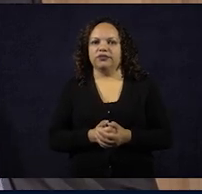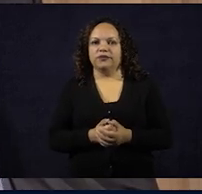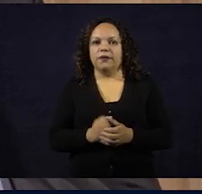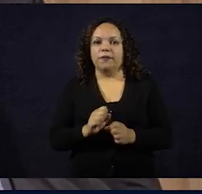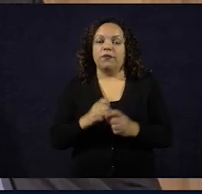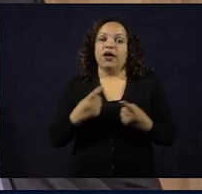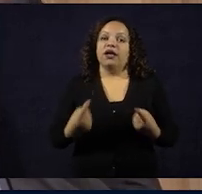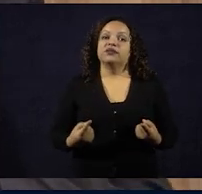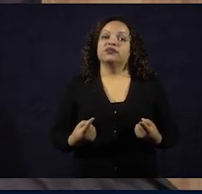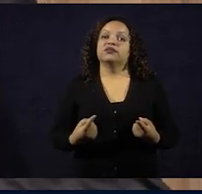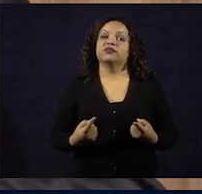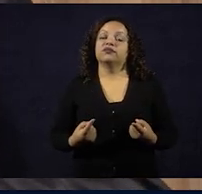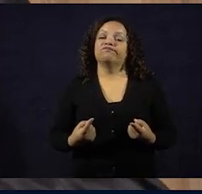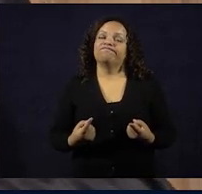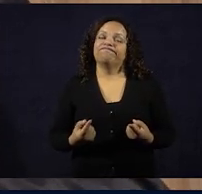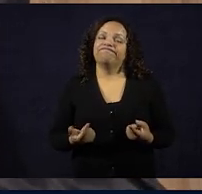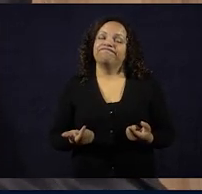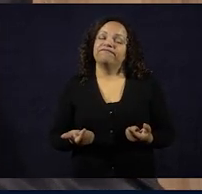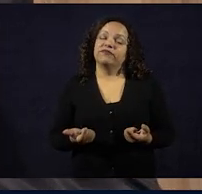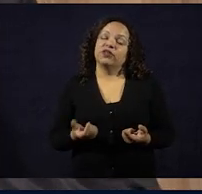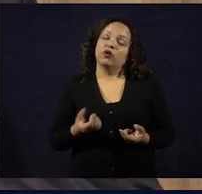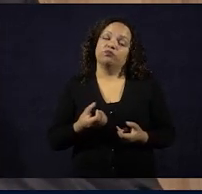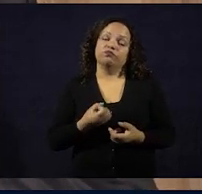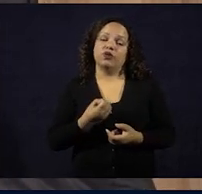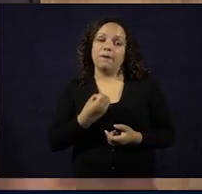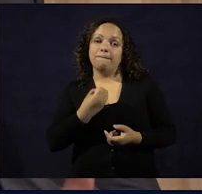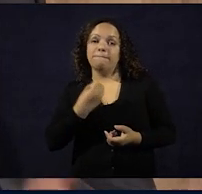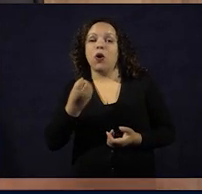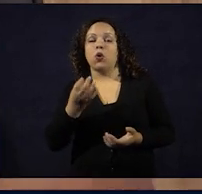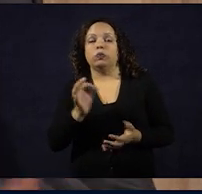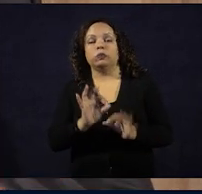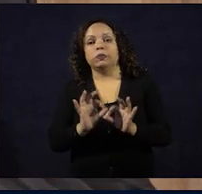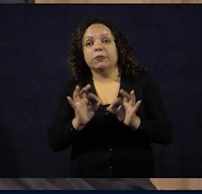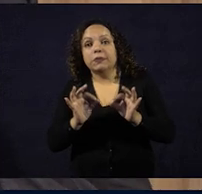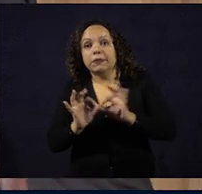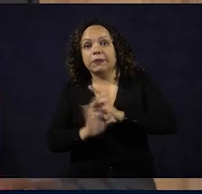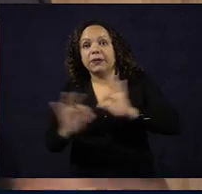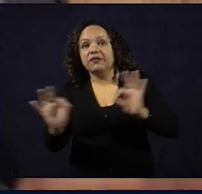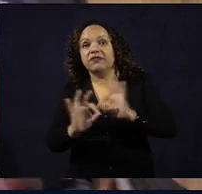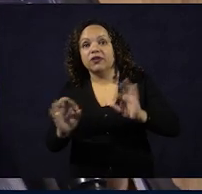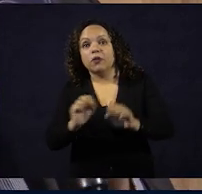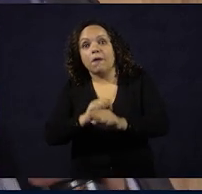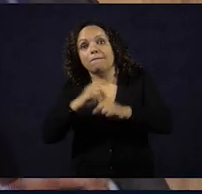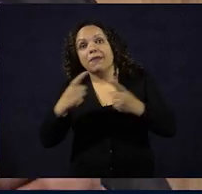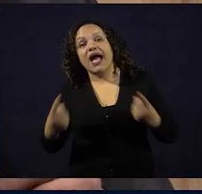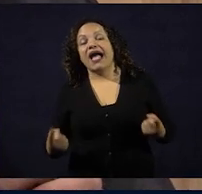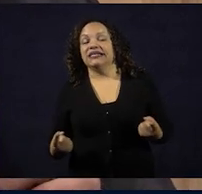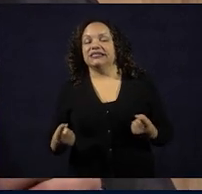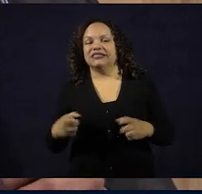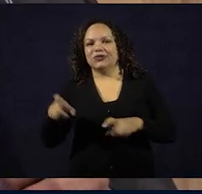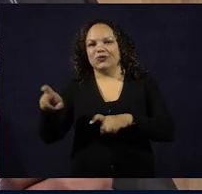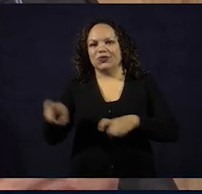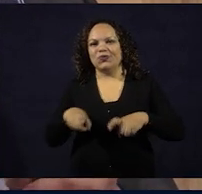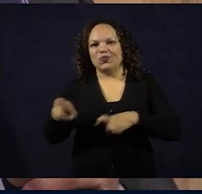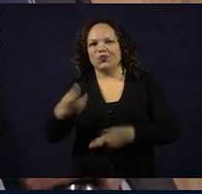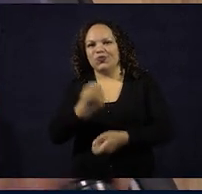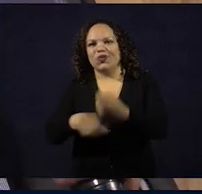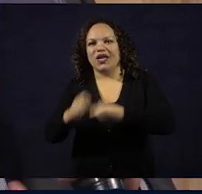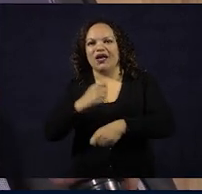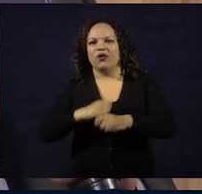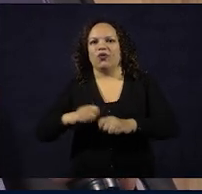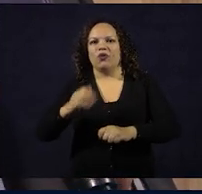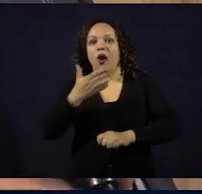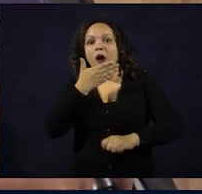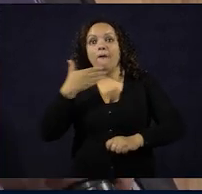a gente não é tão bom nessas áreas mas na área do agronegócio o Brasil é o melhor do mundo e realmente